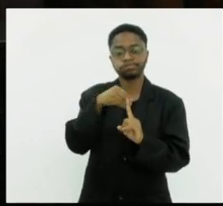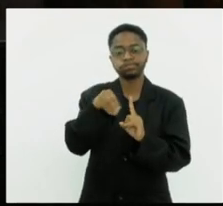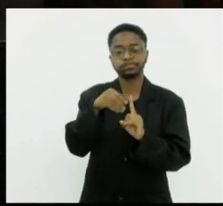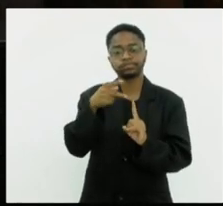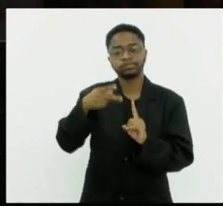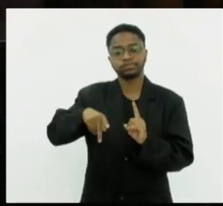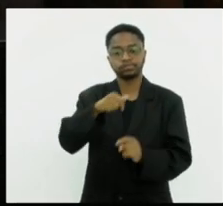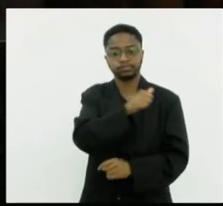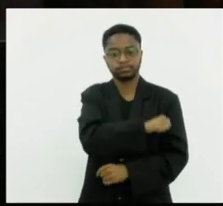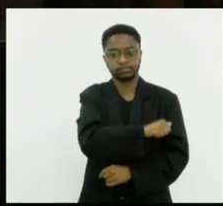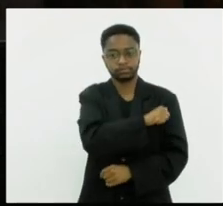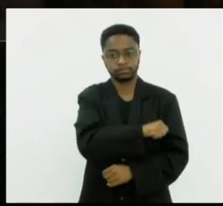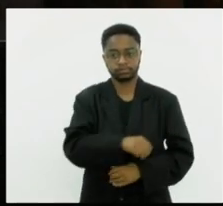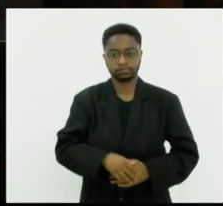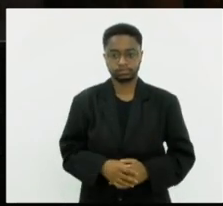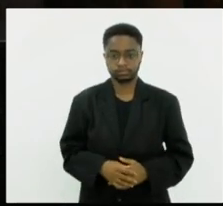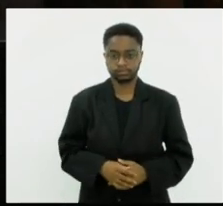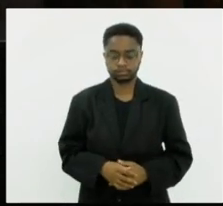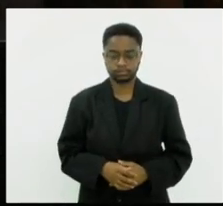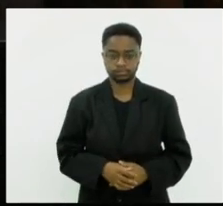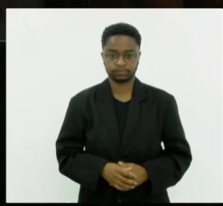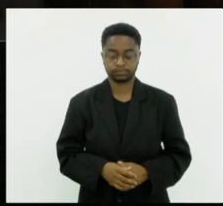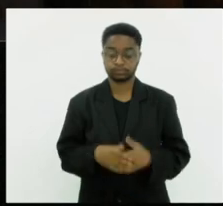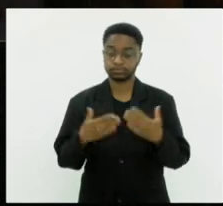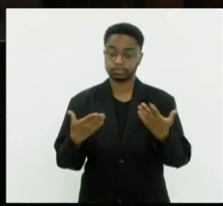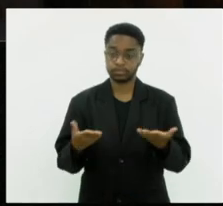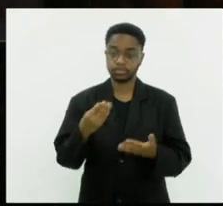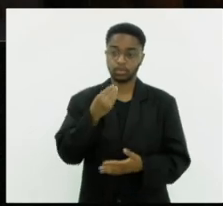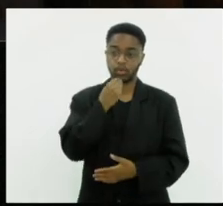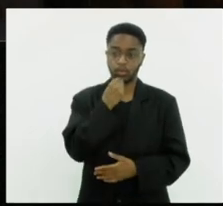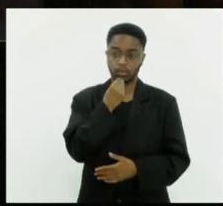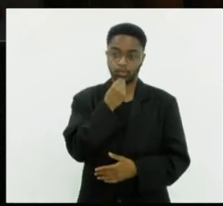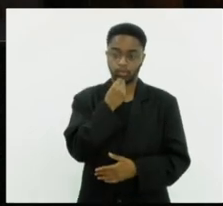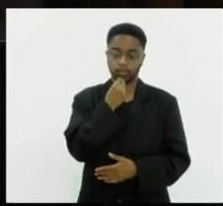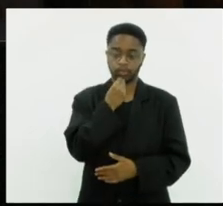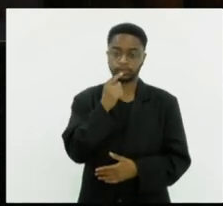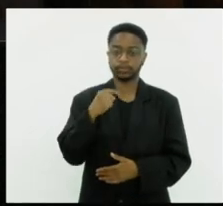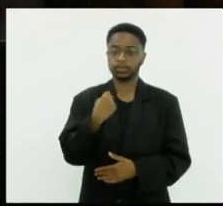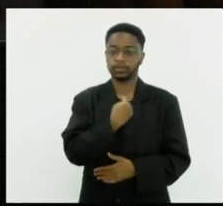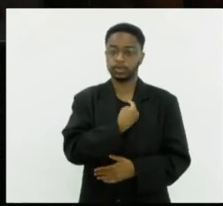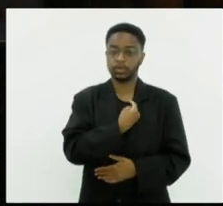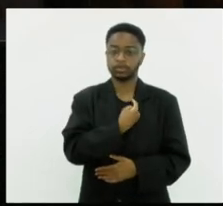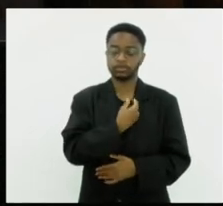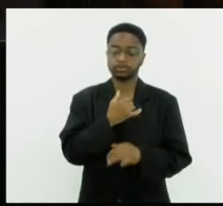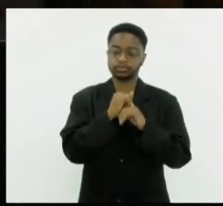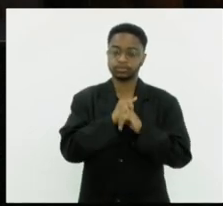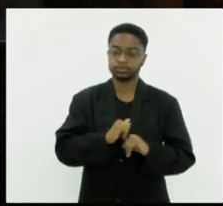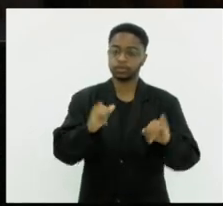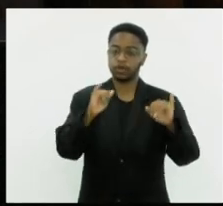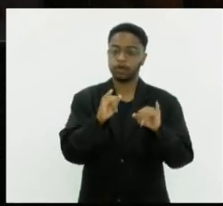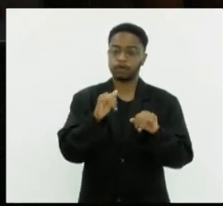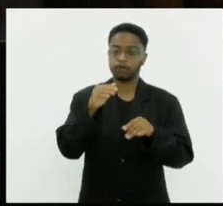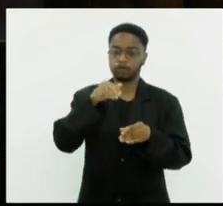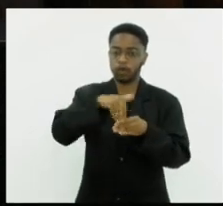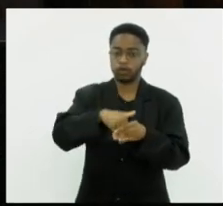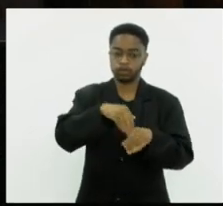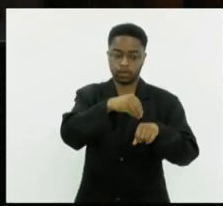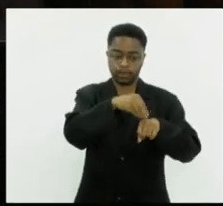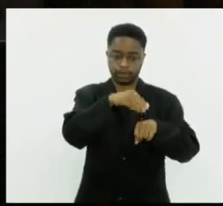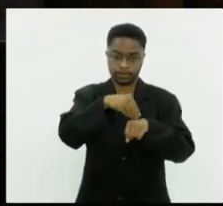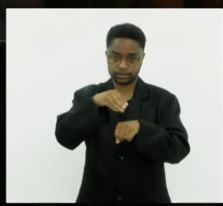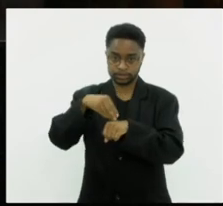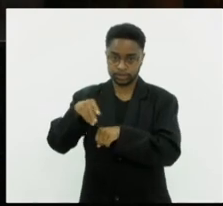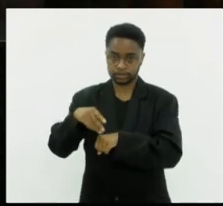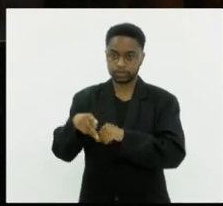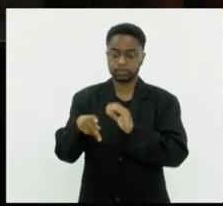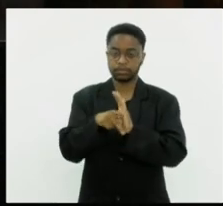no estado do Rio de Janeiro. Então, é óbvio que a nossa declaração de voto, as mensagens, todas as mensagens